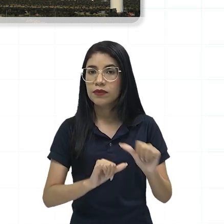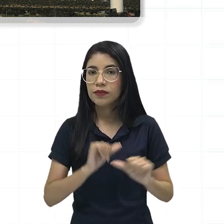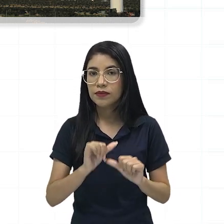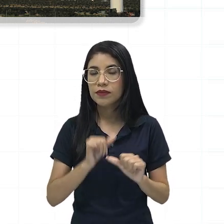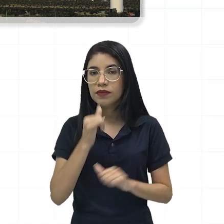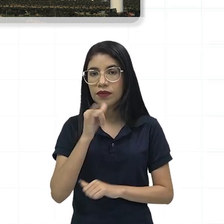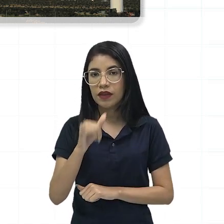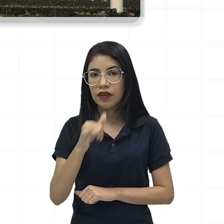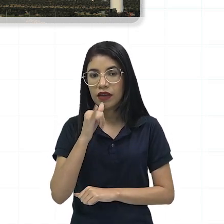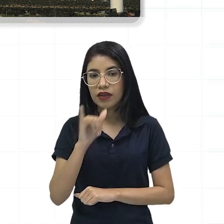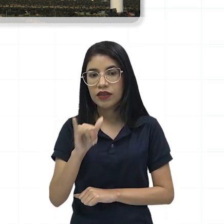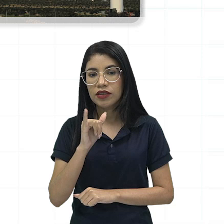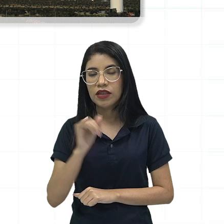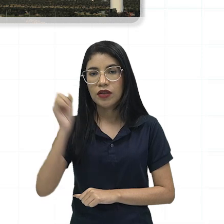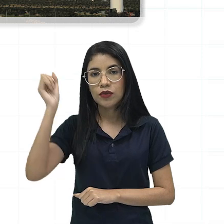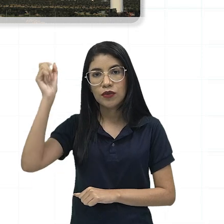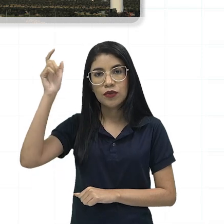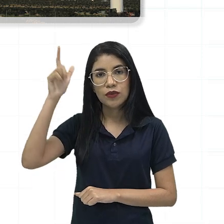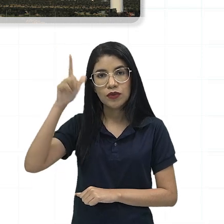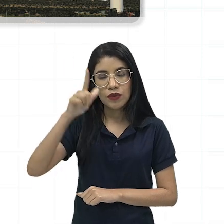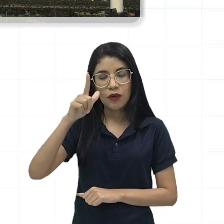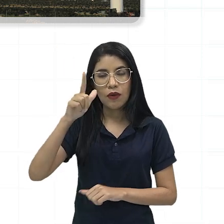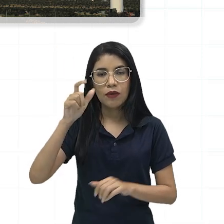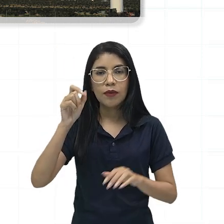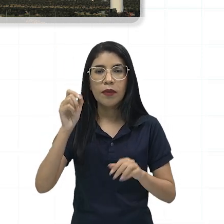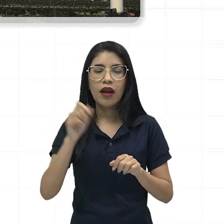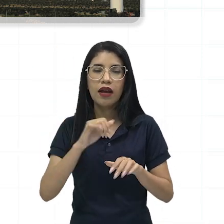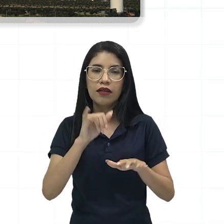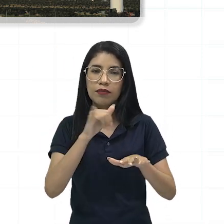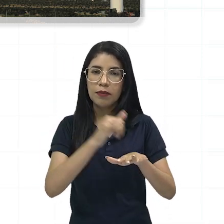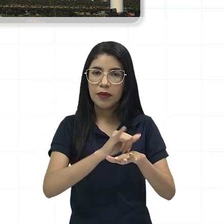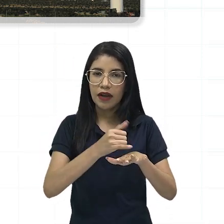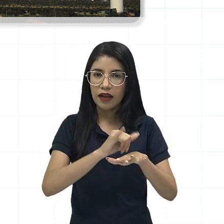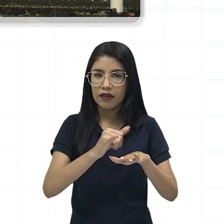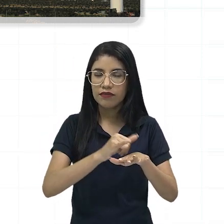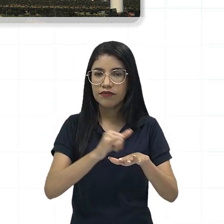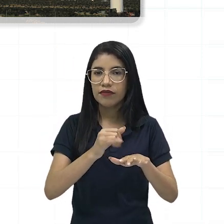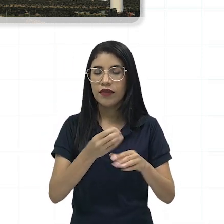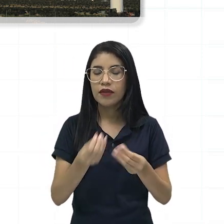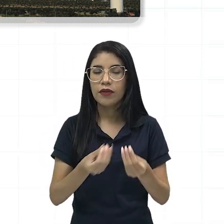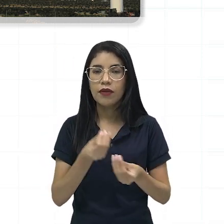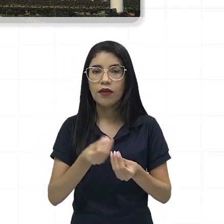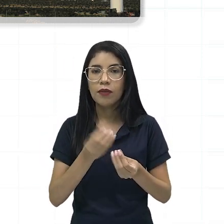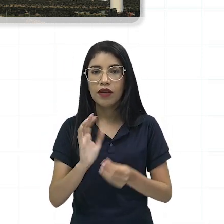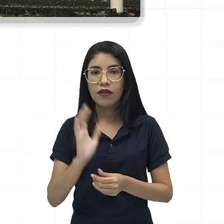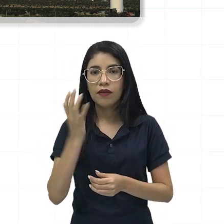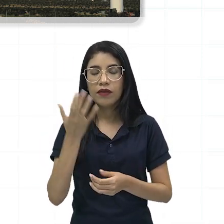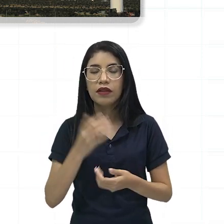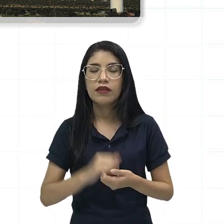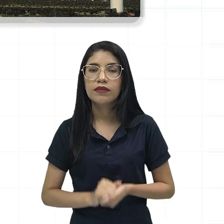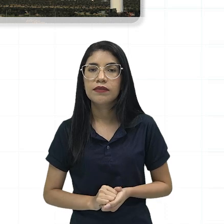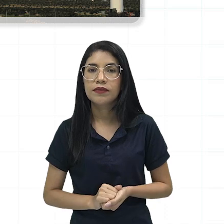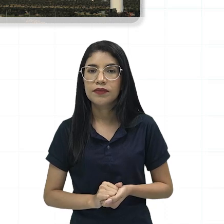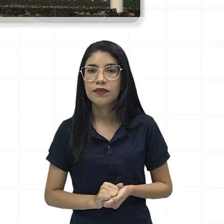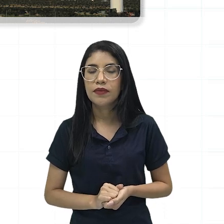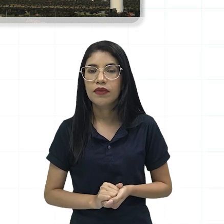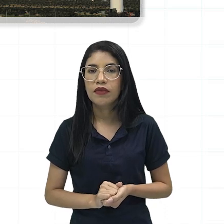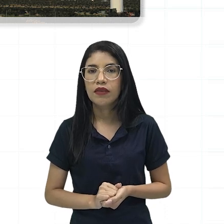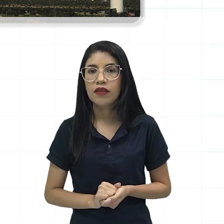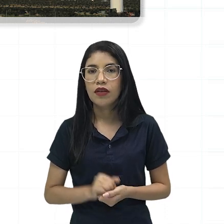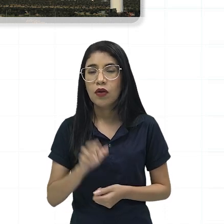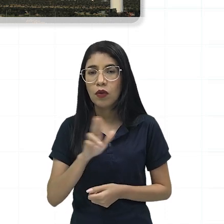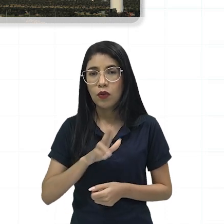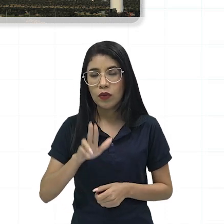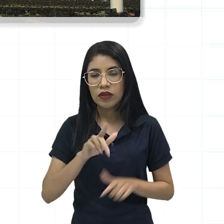transformação da energia solar em energia elétrica. Lembrando que essa transformação ela é comumente feita por